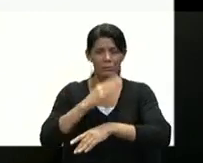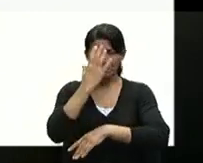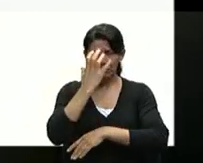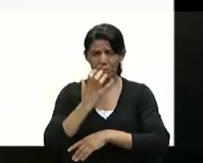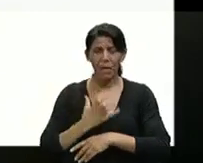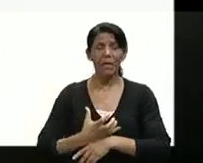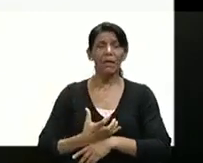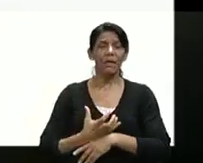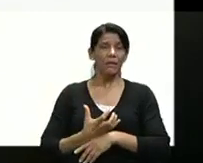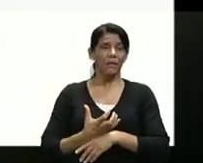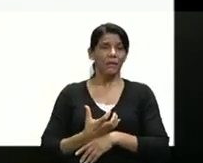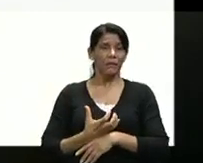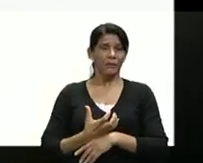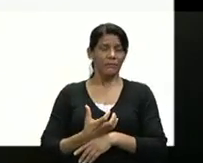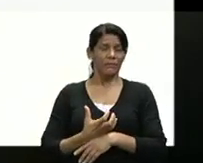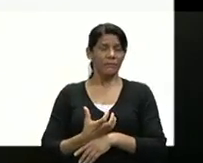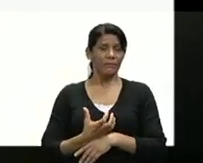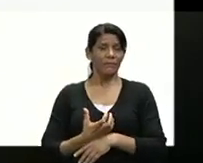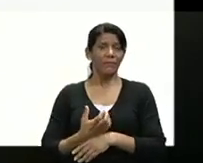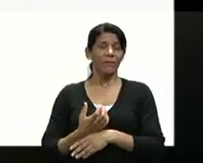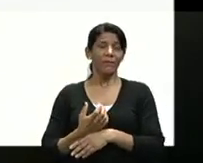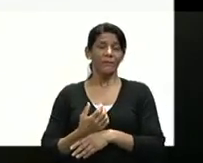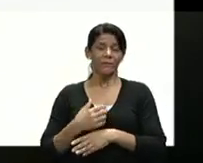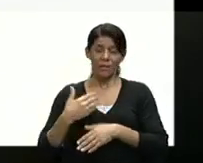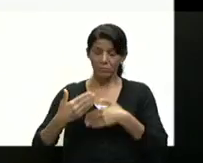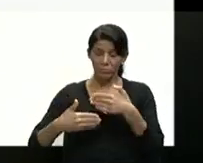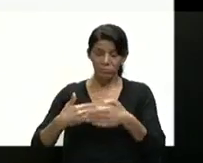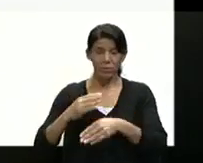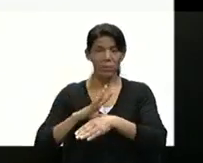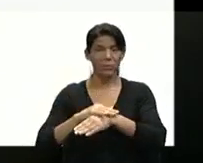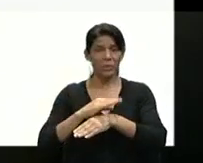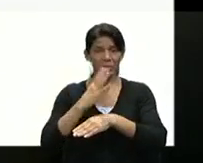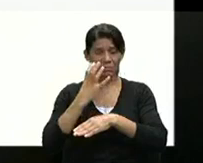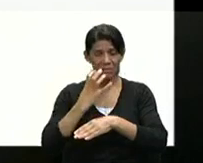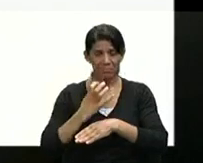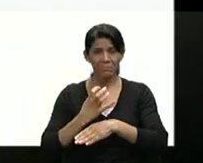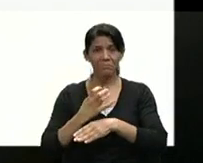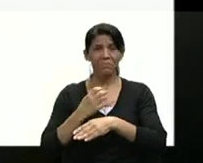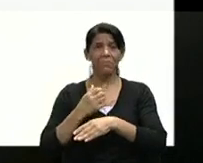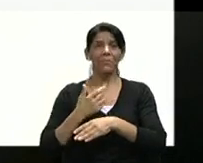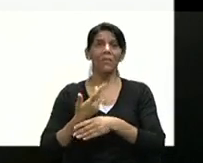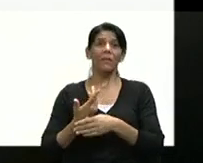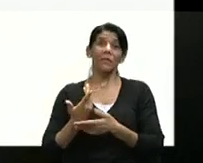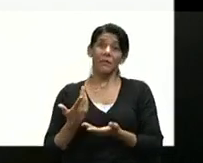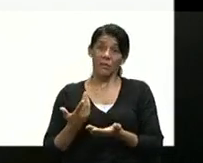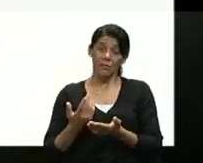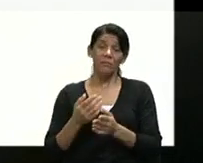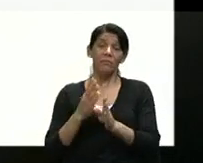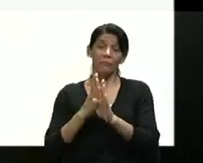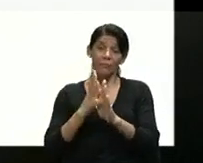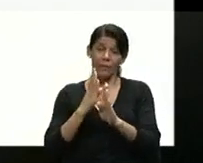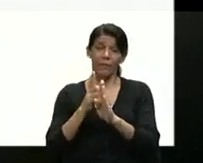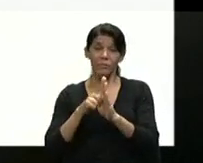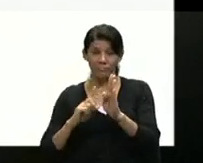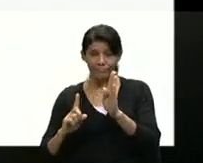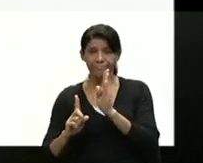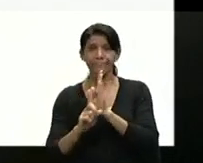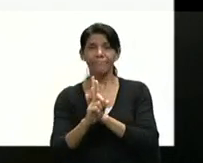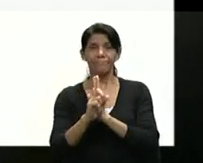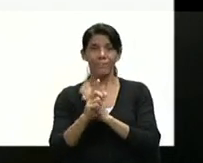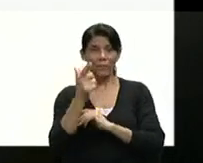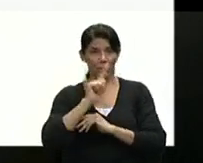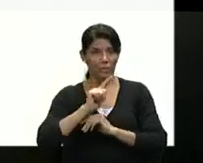mais sérias, no estágio mais avançado, terão preferência para adquirir o tratamento. Além